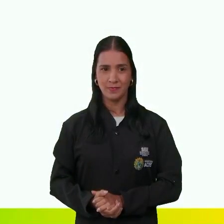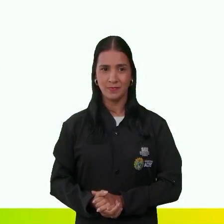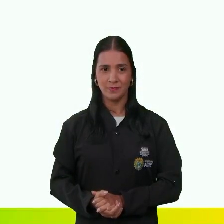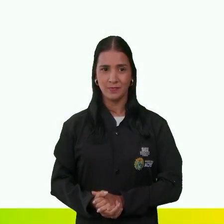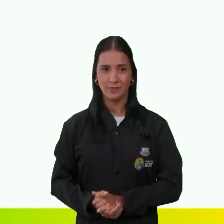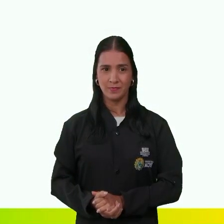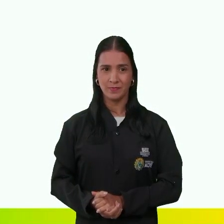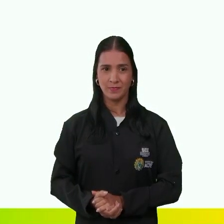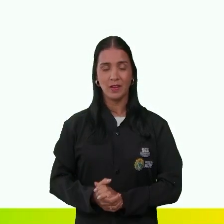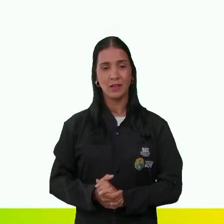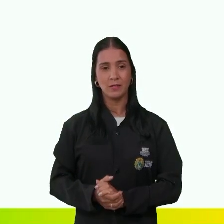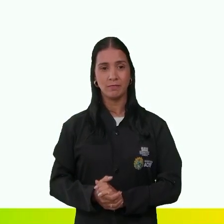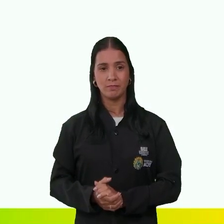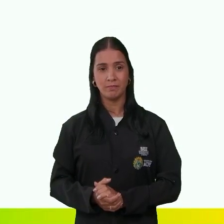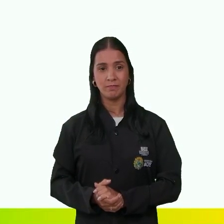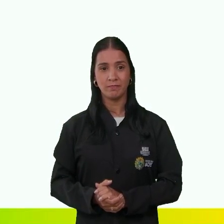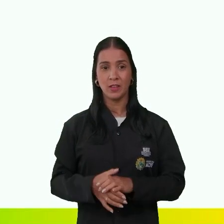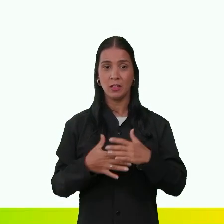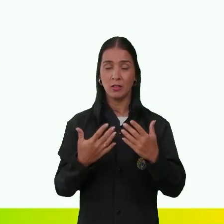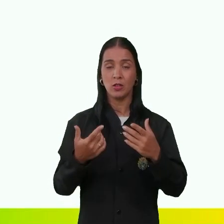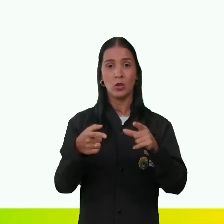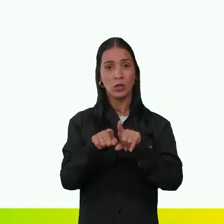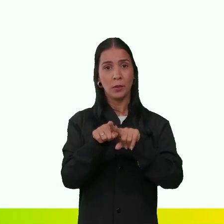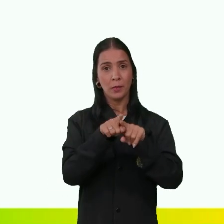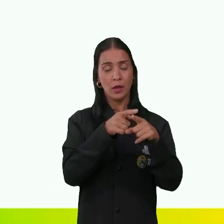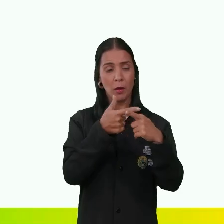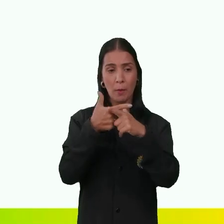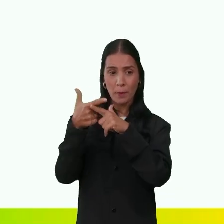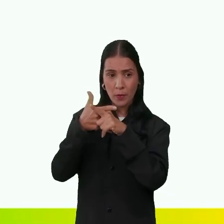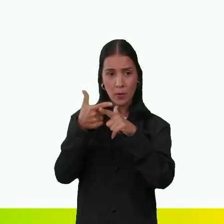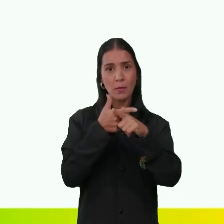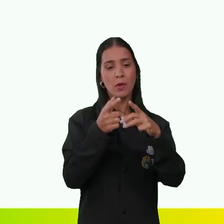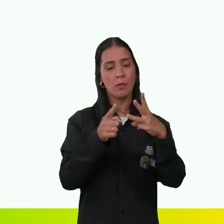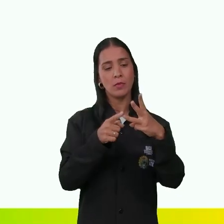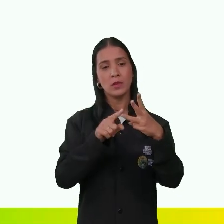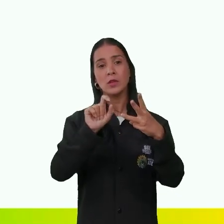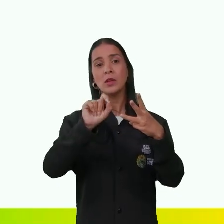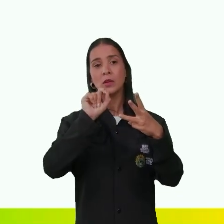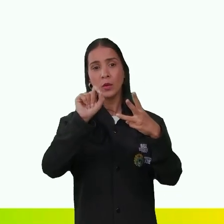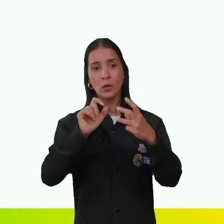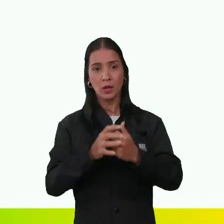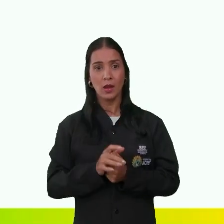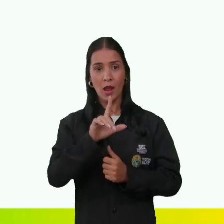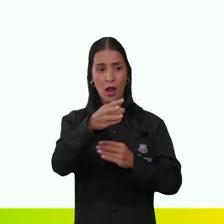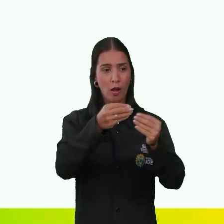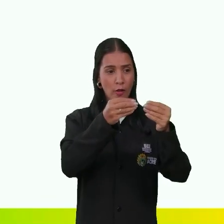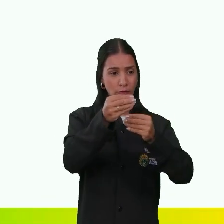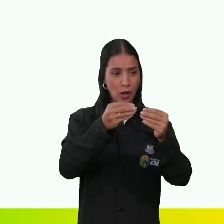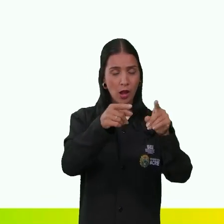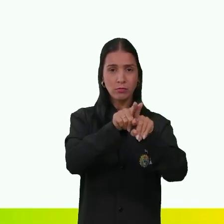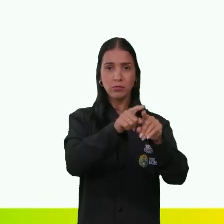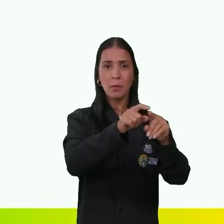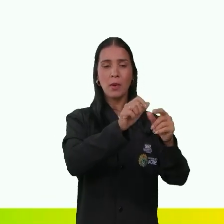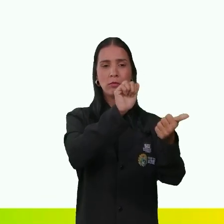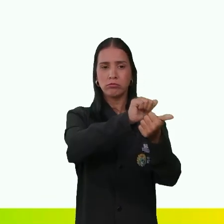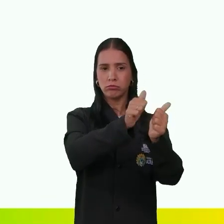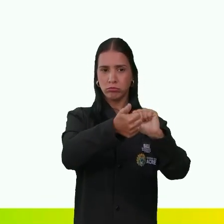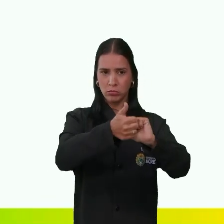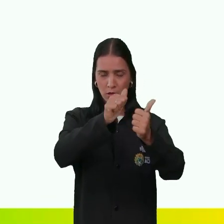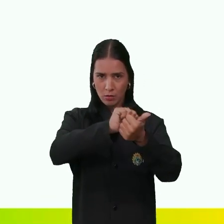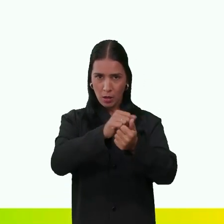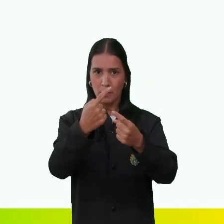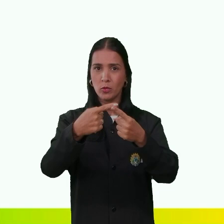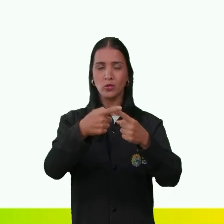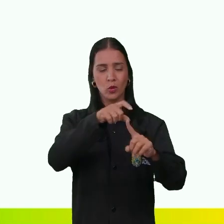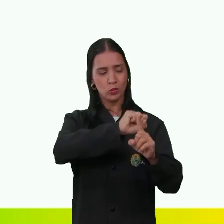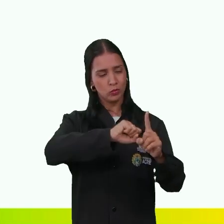terceiro momento dessas implicações, a flexibilização e adaptação. A sociedade